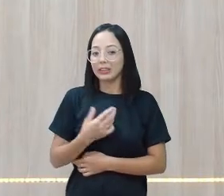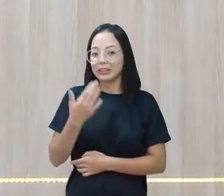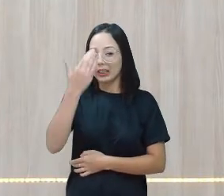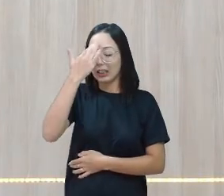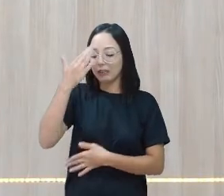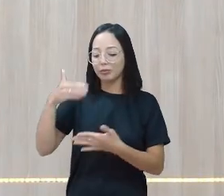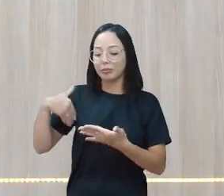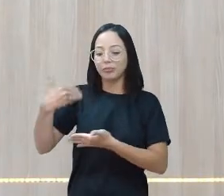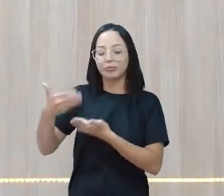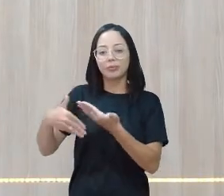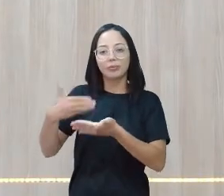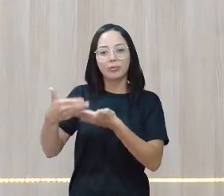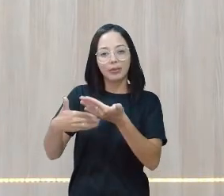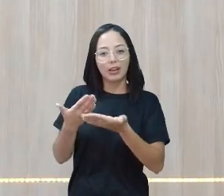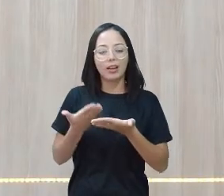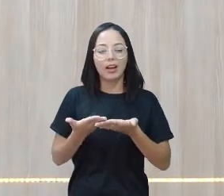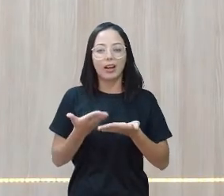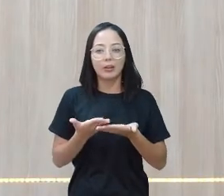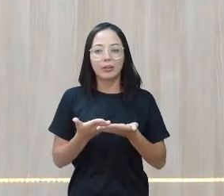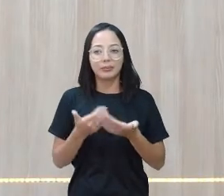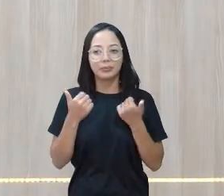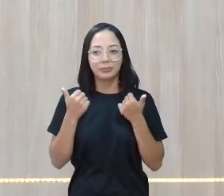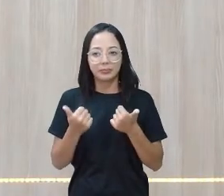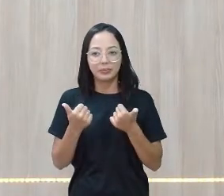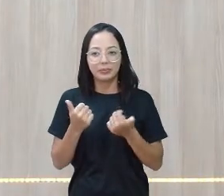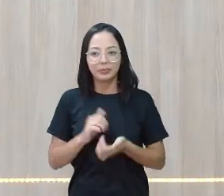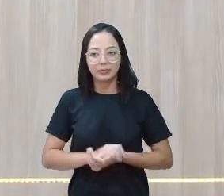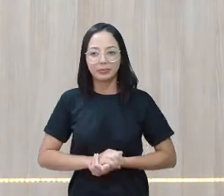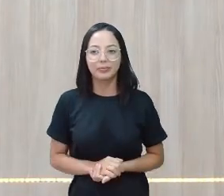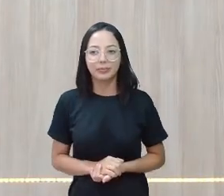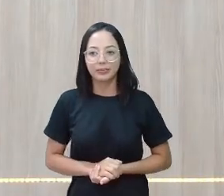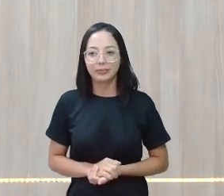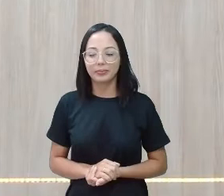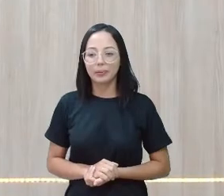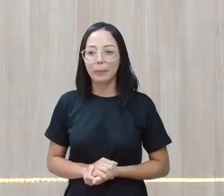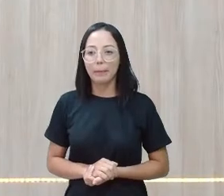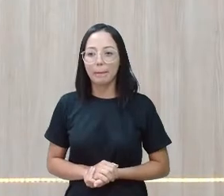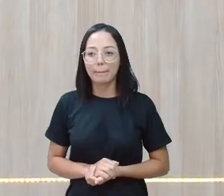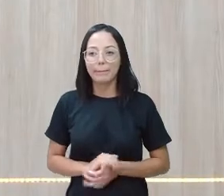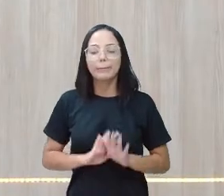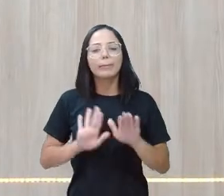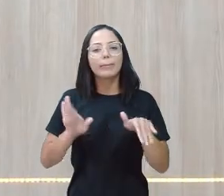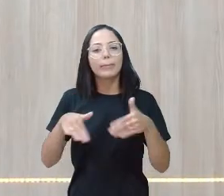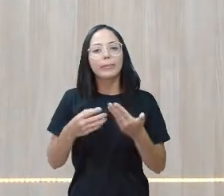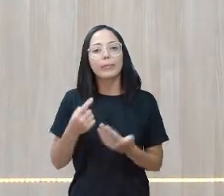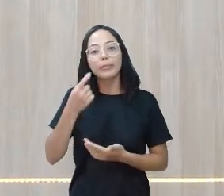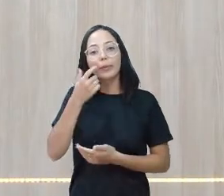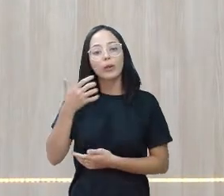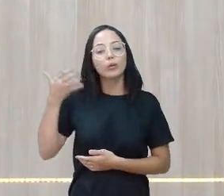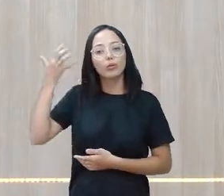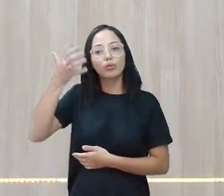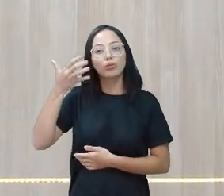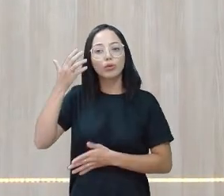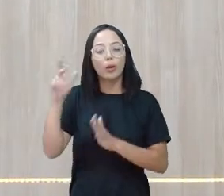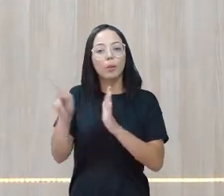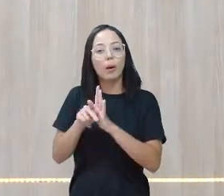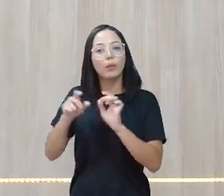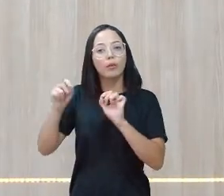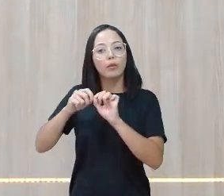desenvolver melhor a nossa aula. Vamos seguir. Veja, a gente viu, né, que os sons são feitos de